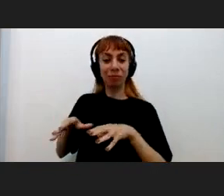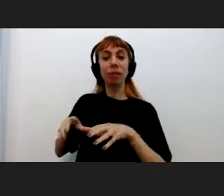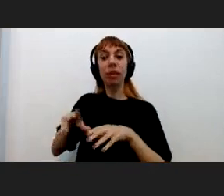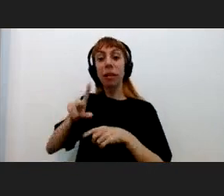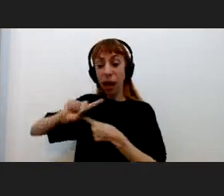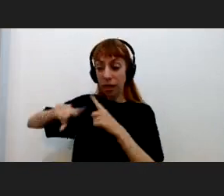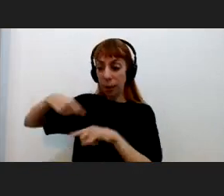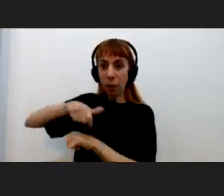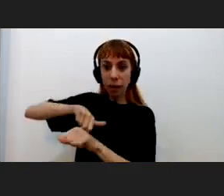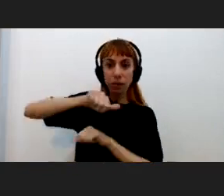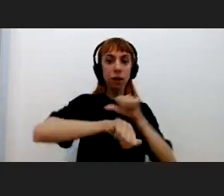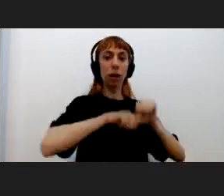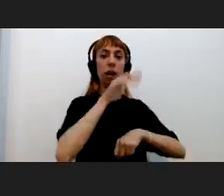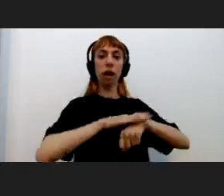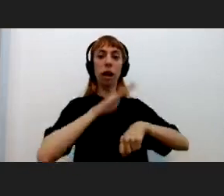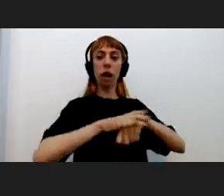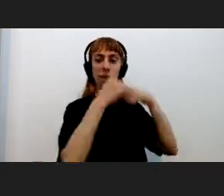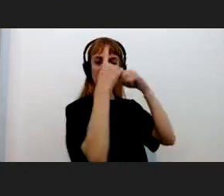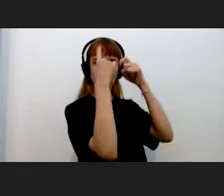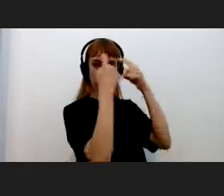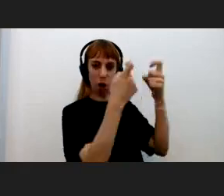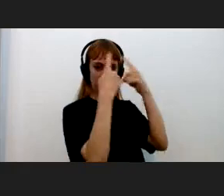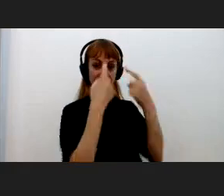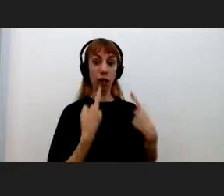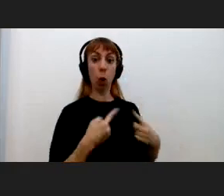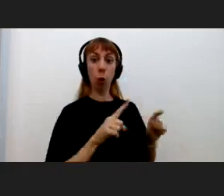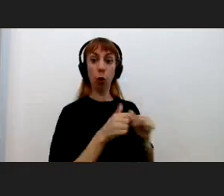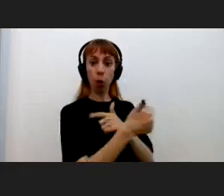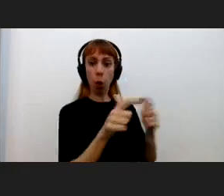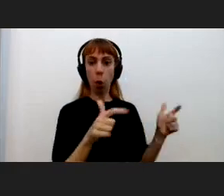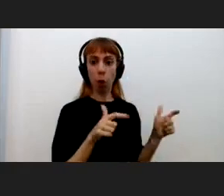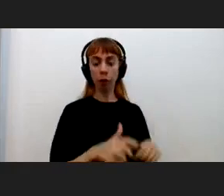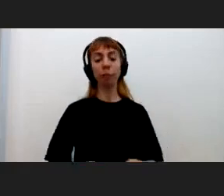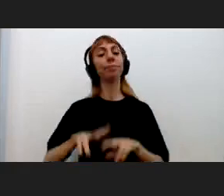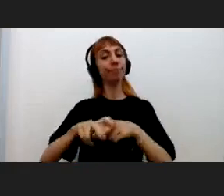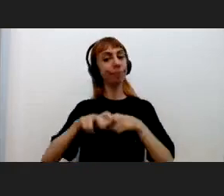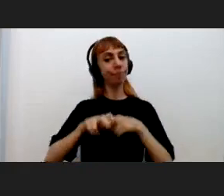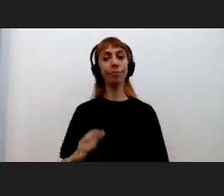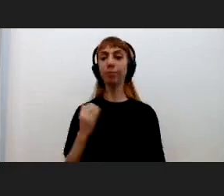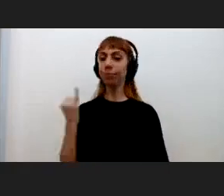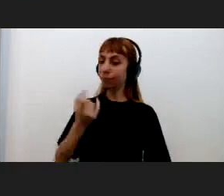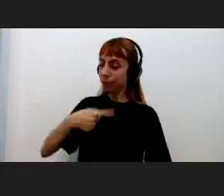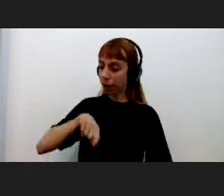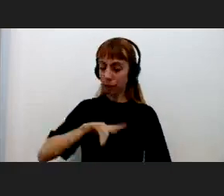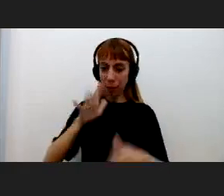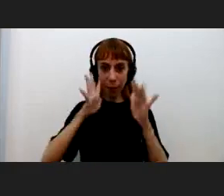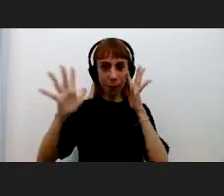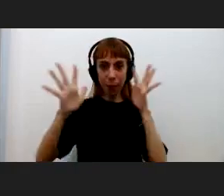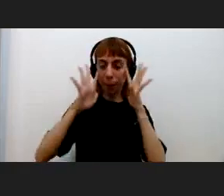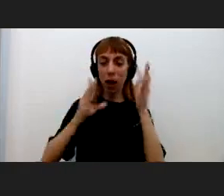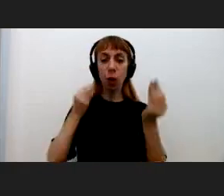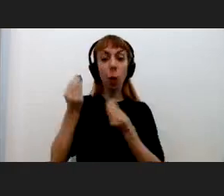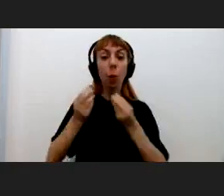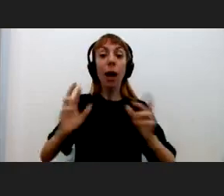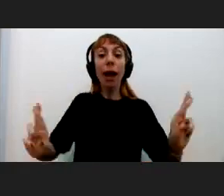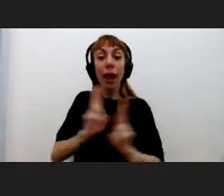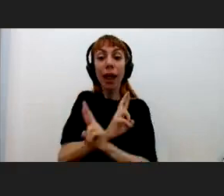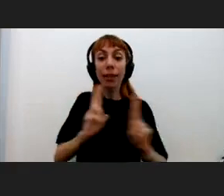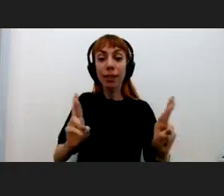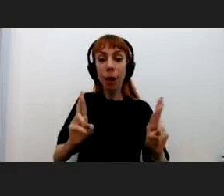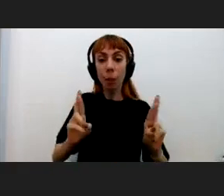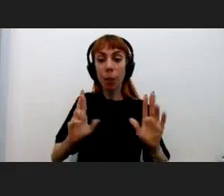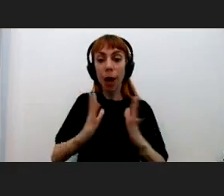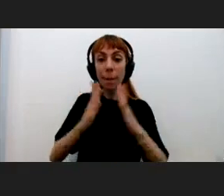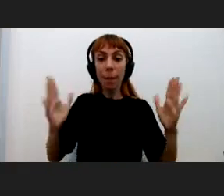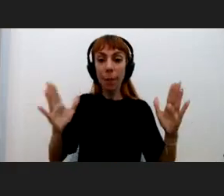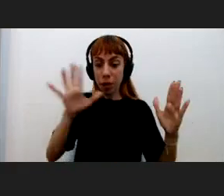de talvez pensar, porque dentro de uma macro relação, né,